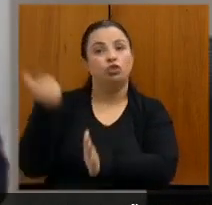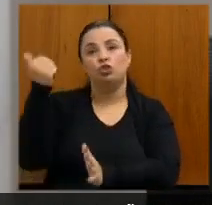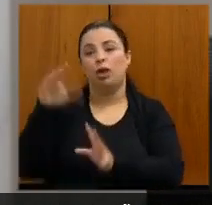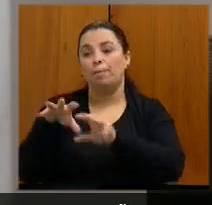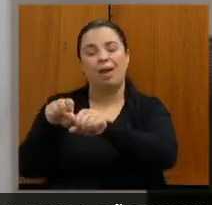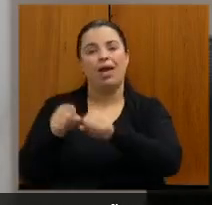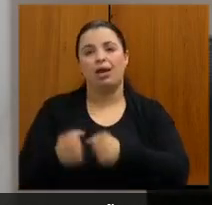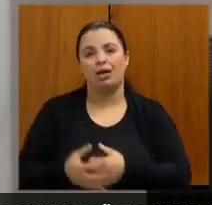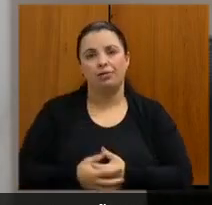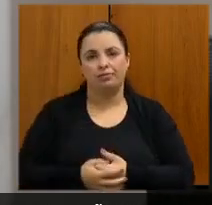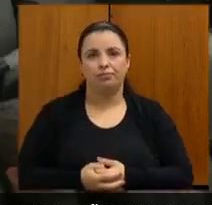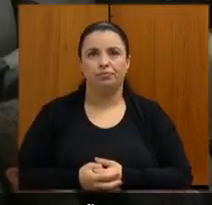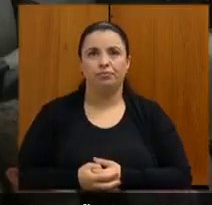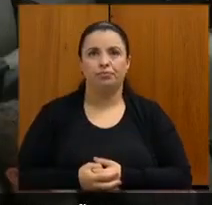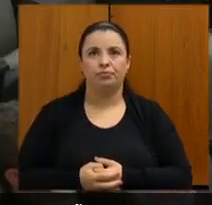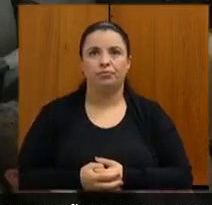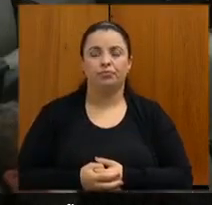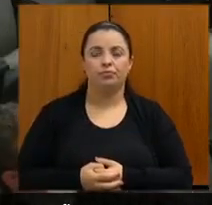bom